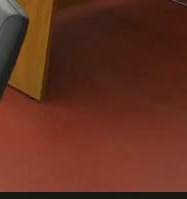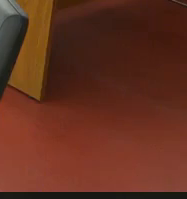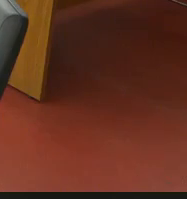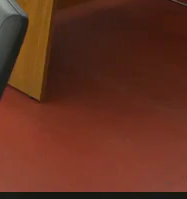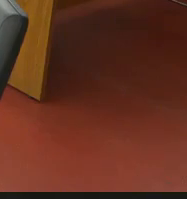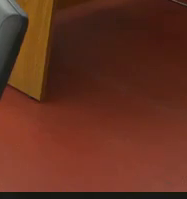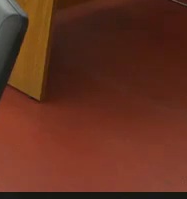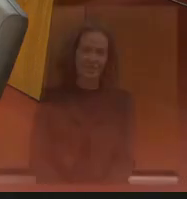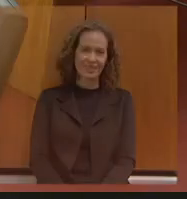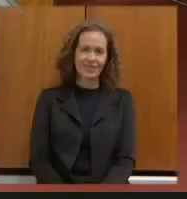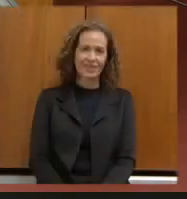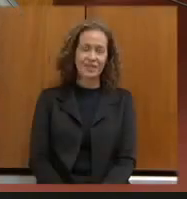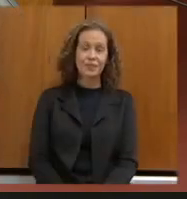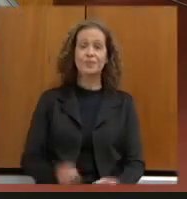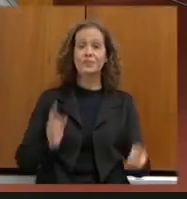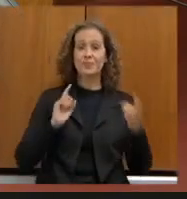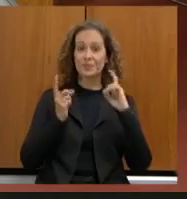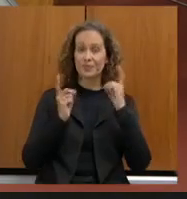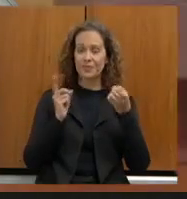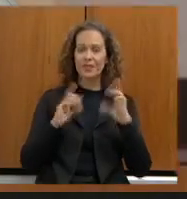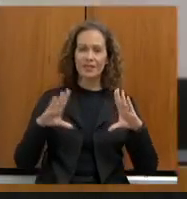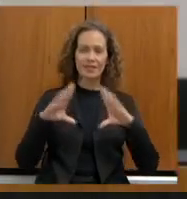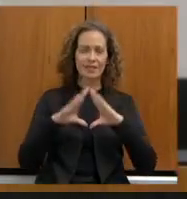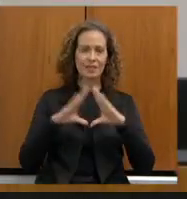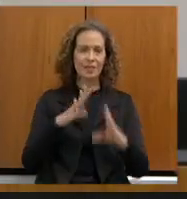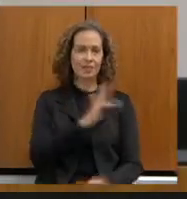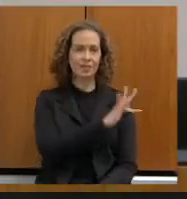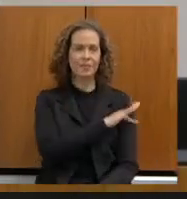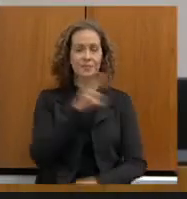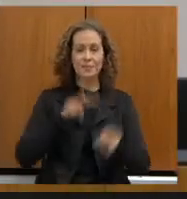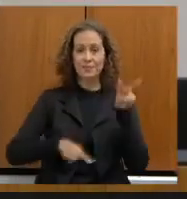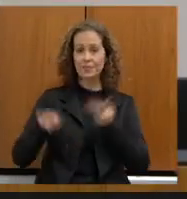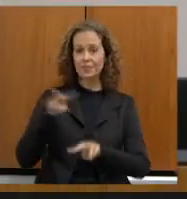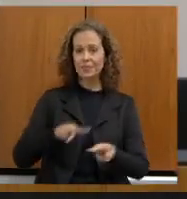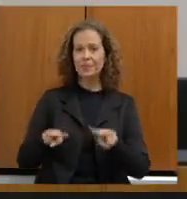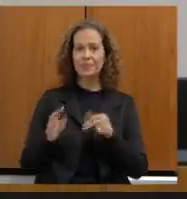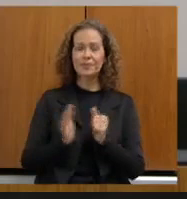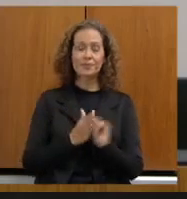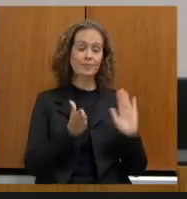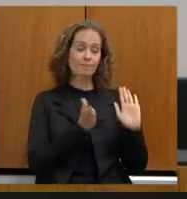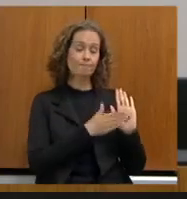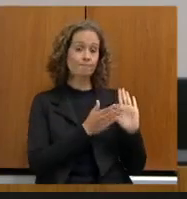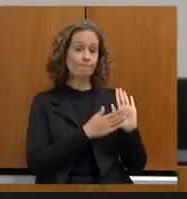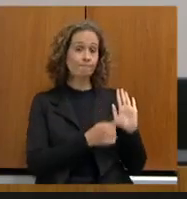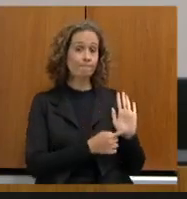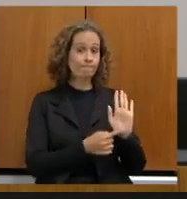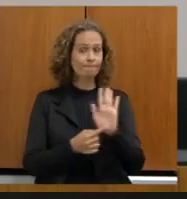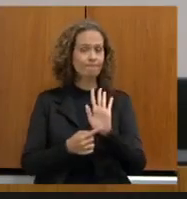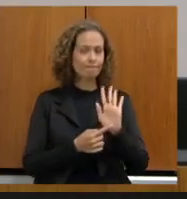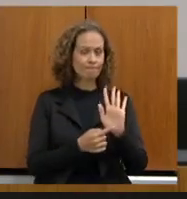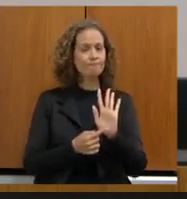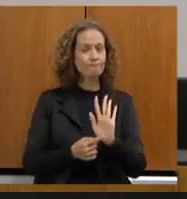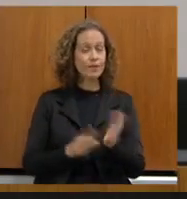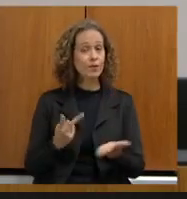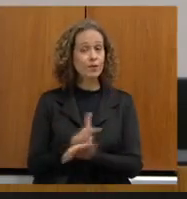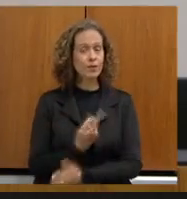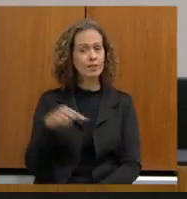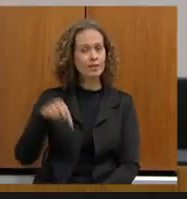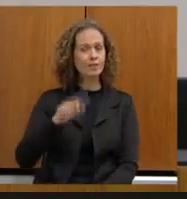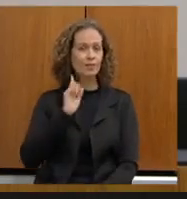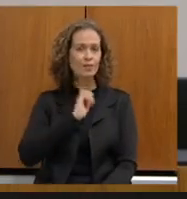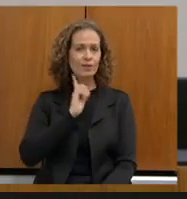o destino a reunião realização da Assembleia fiscaliza que é o processo de prestação de contas instituído em Minas Gerais